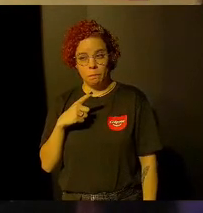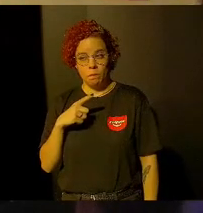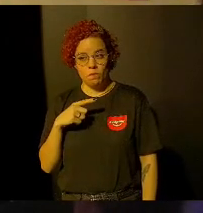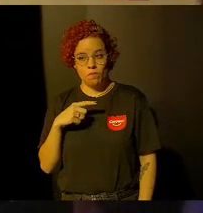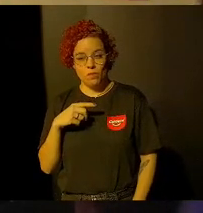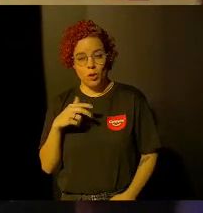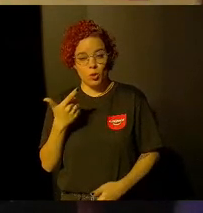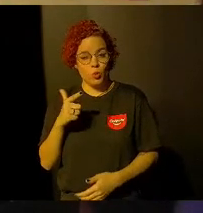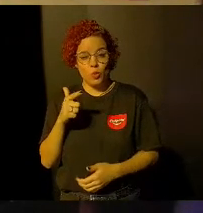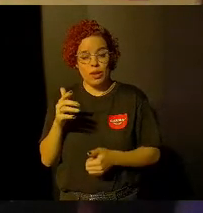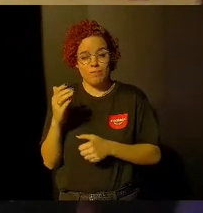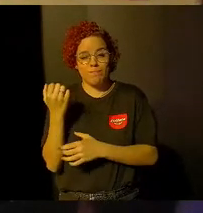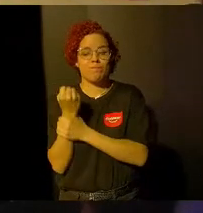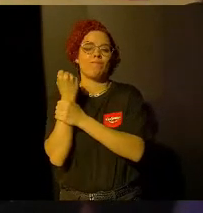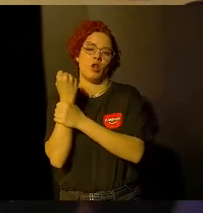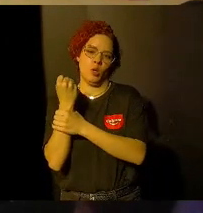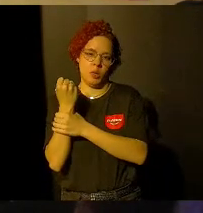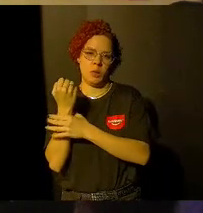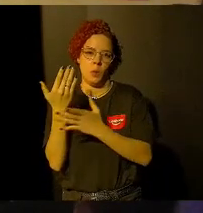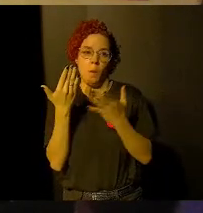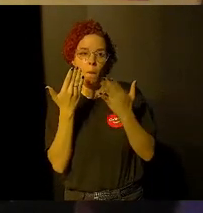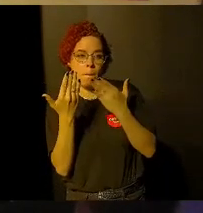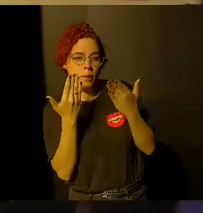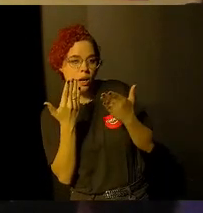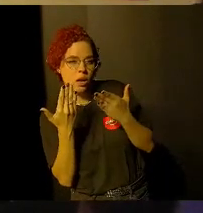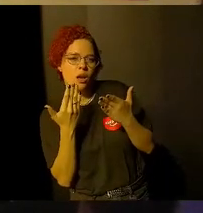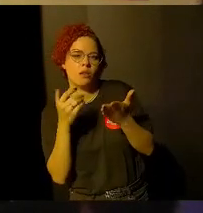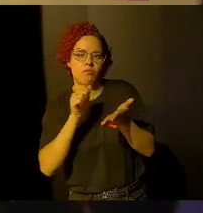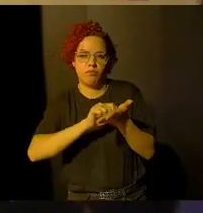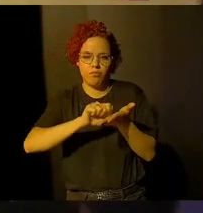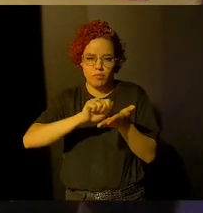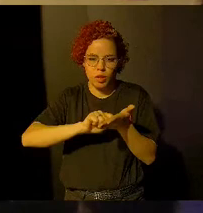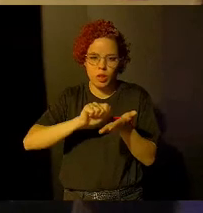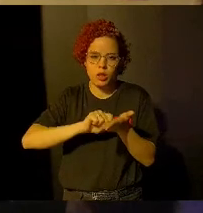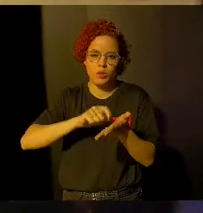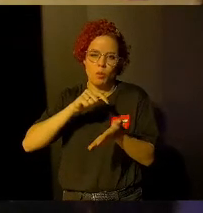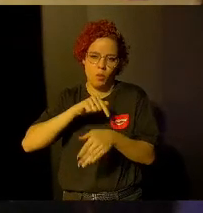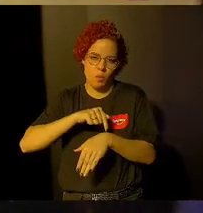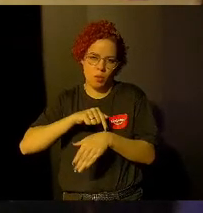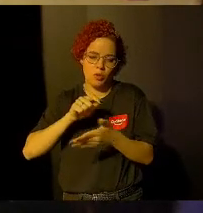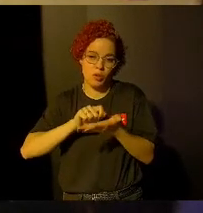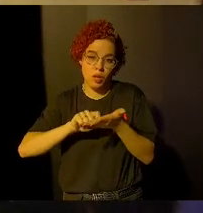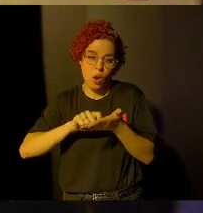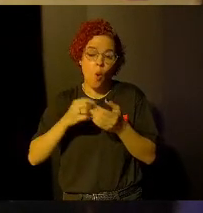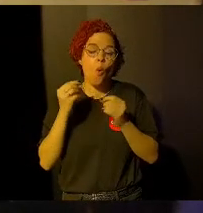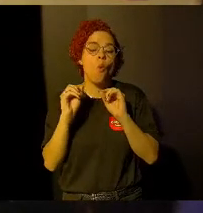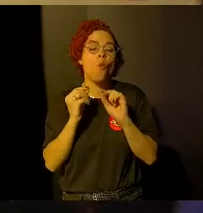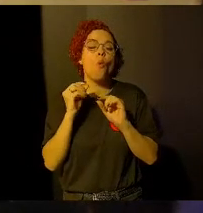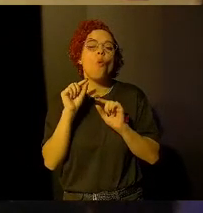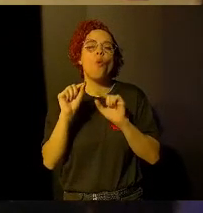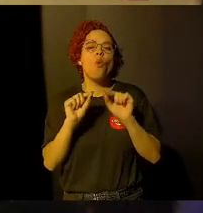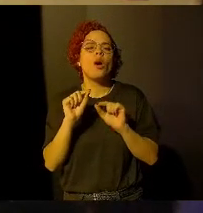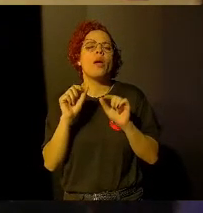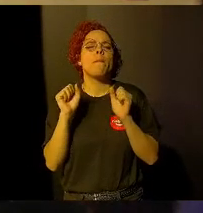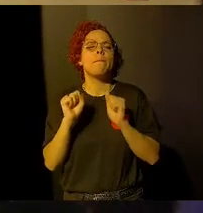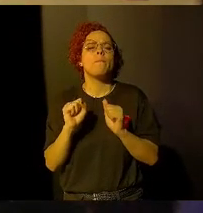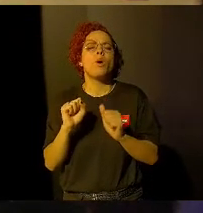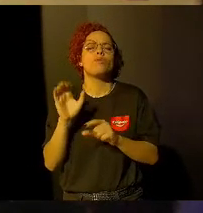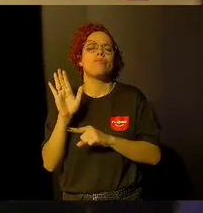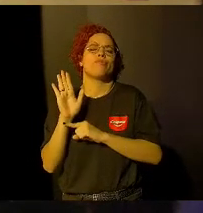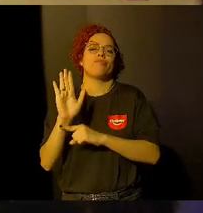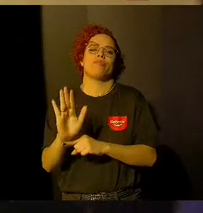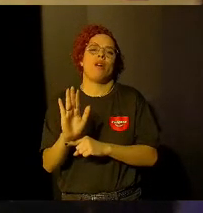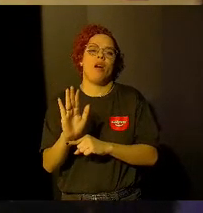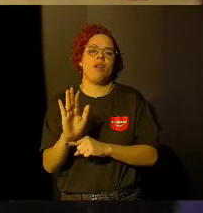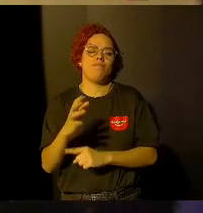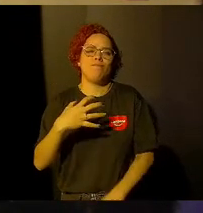comparação na hora de escrever ela gostaria que vocês contassem um pouco o que pode ajudar a lidar com isso porque ela